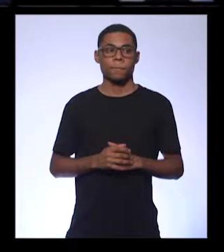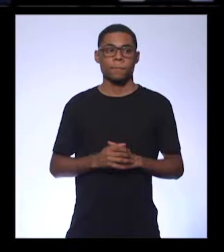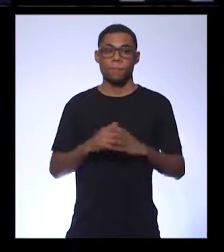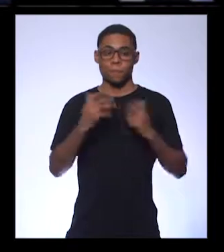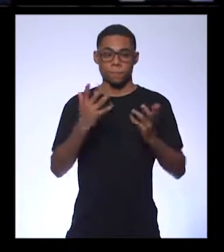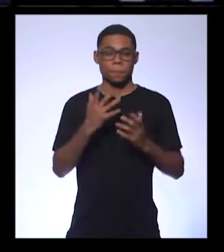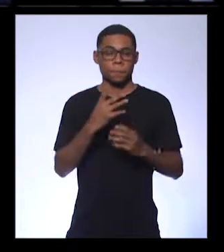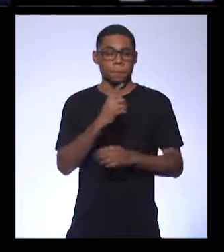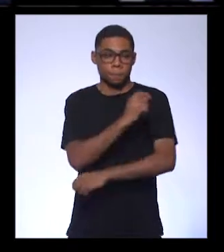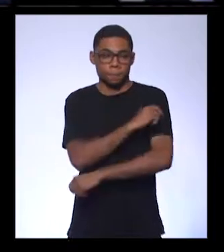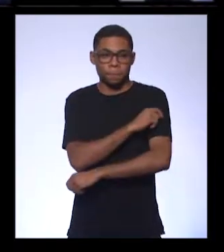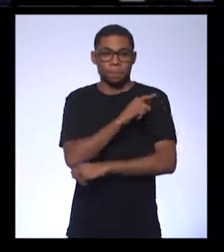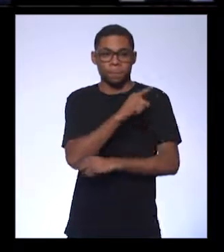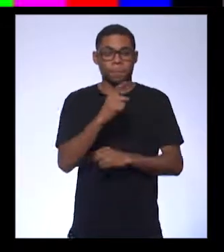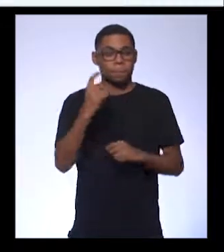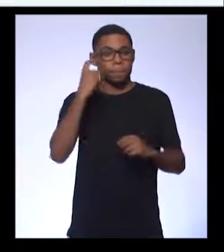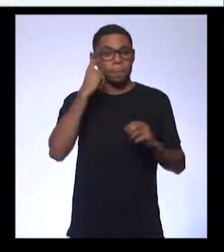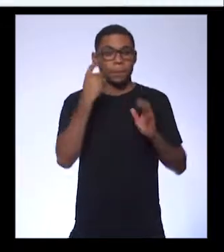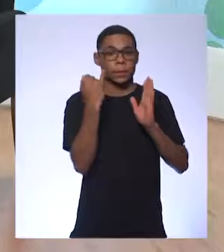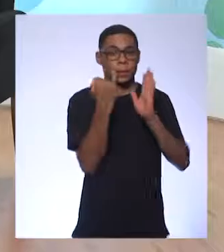identidade artística.